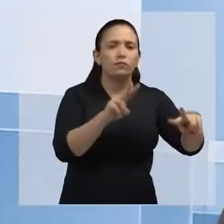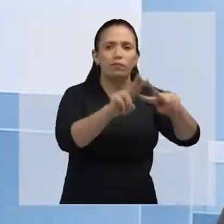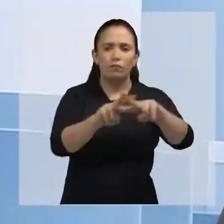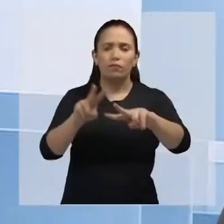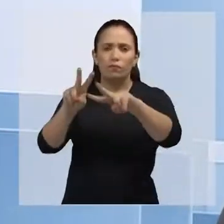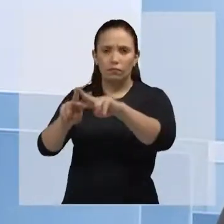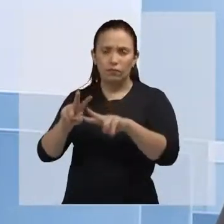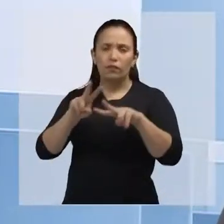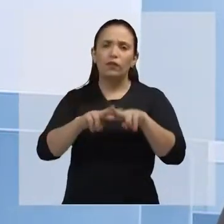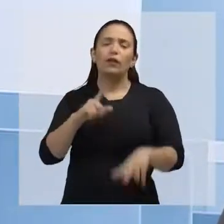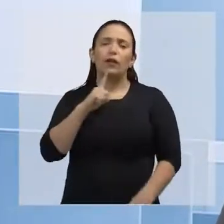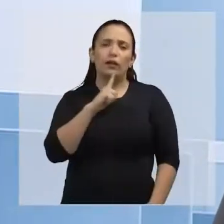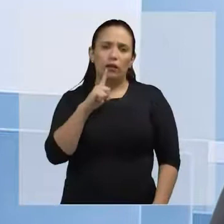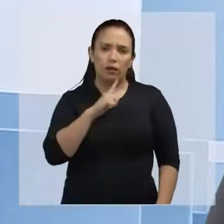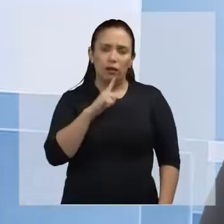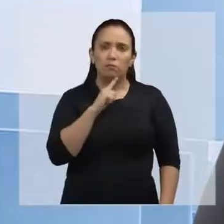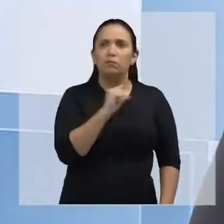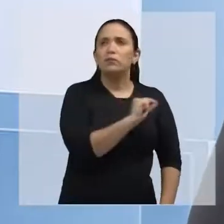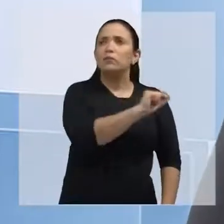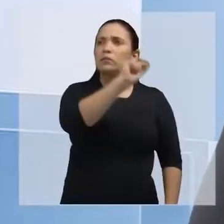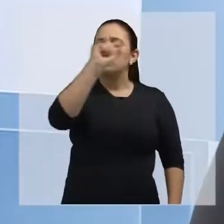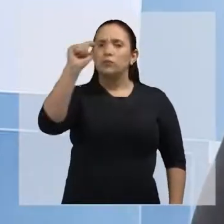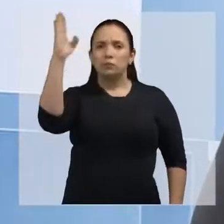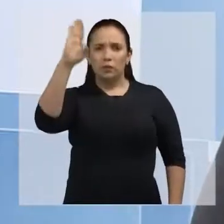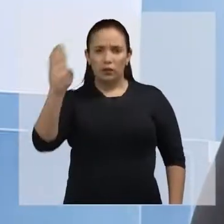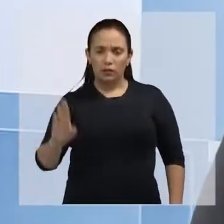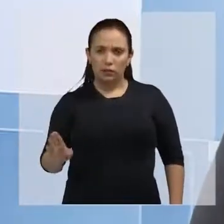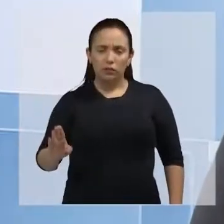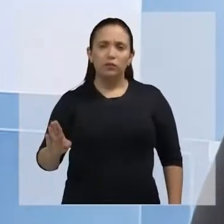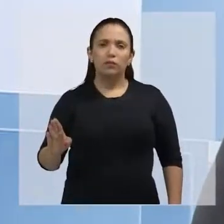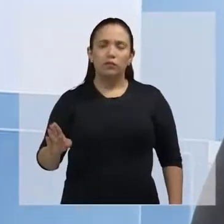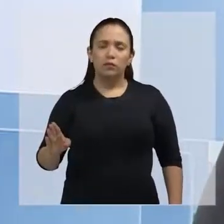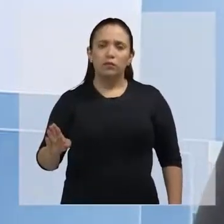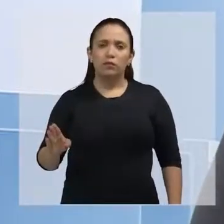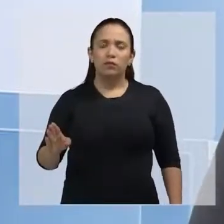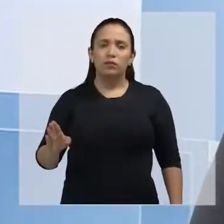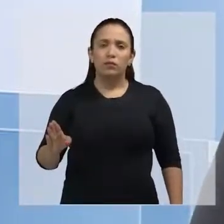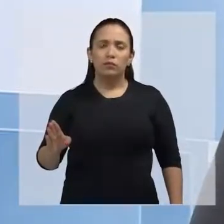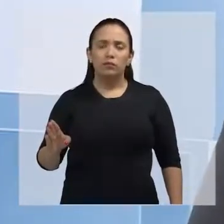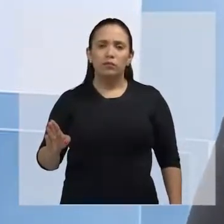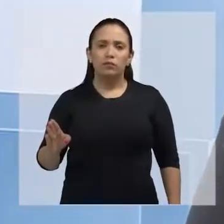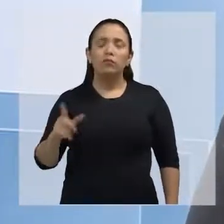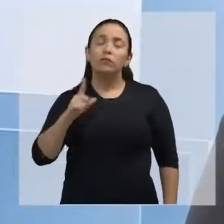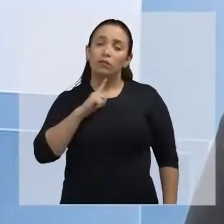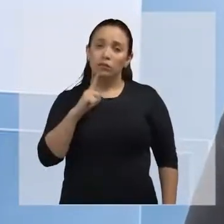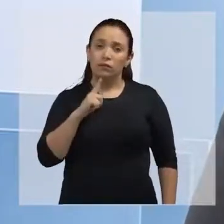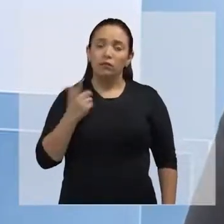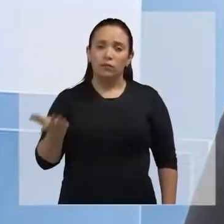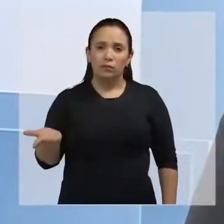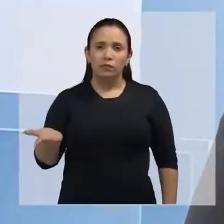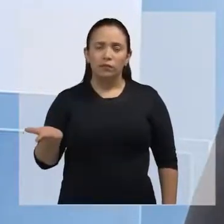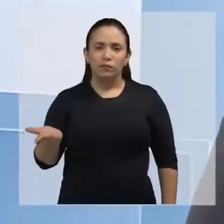país com uma decisão, com uma prisão provisória?